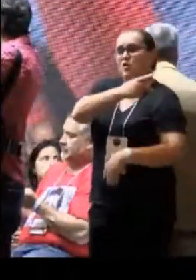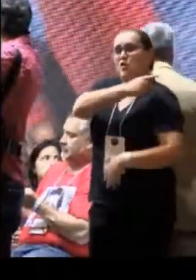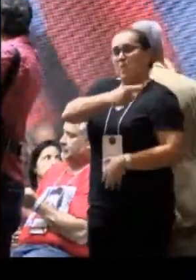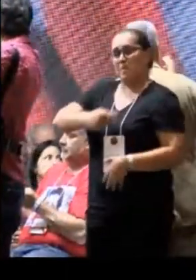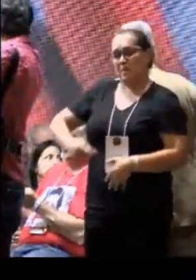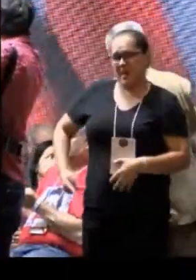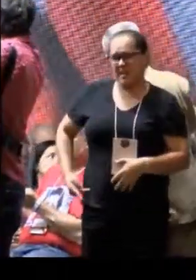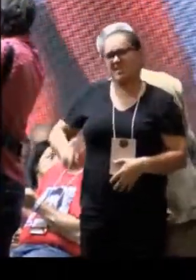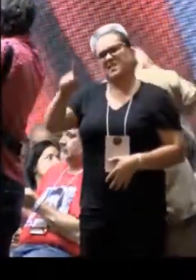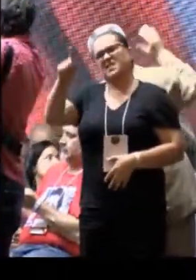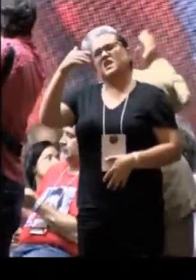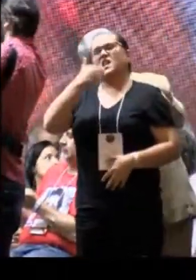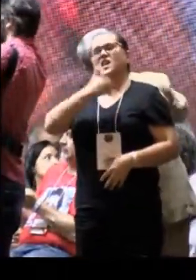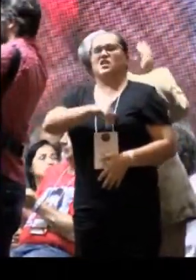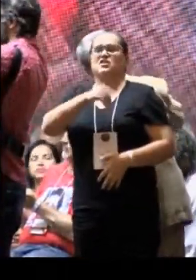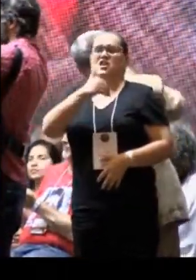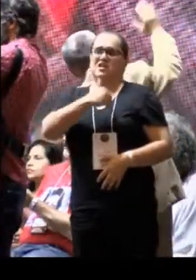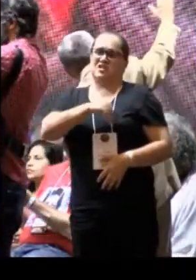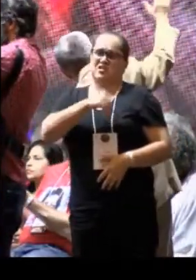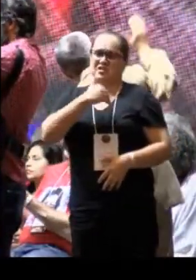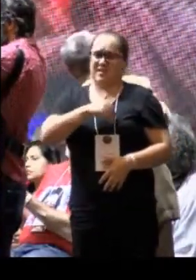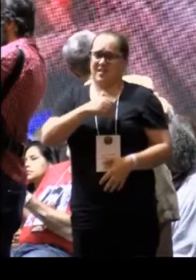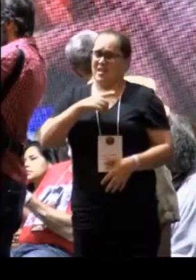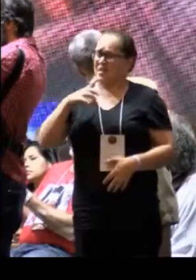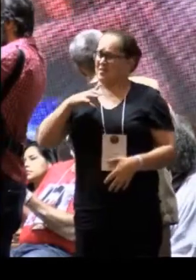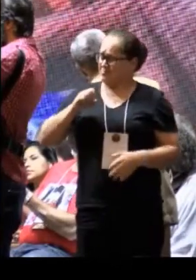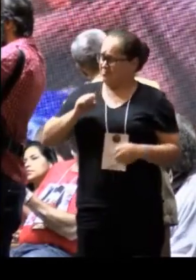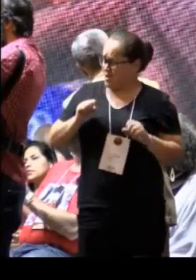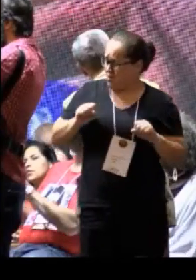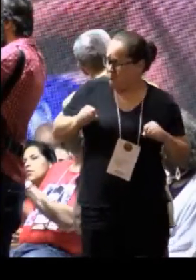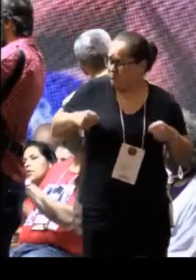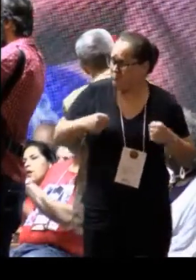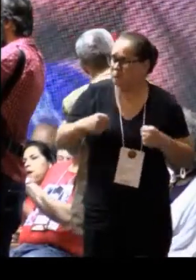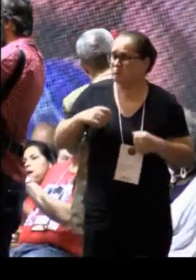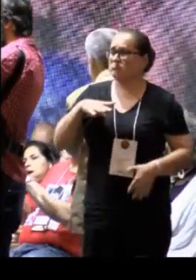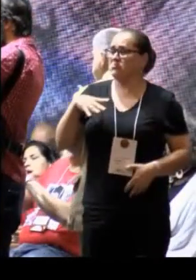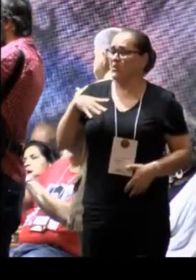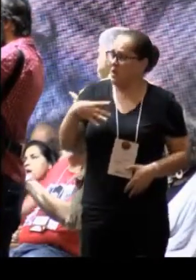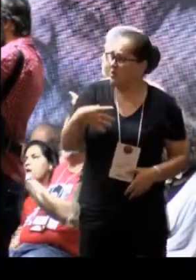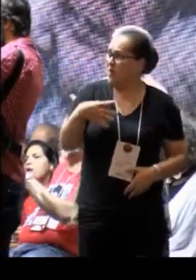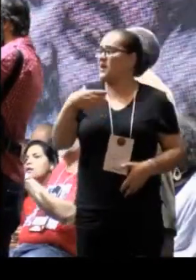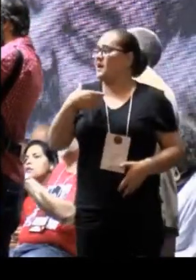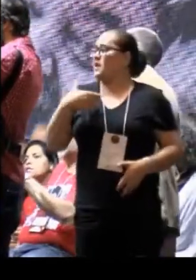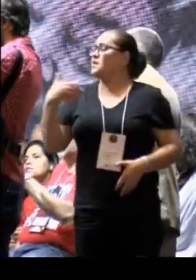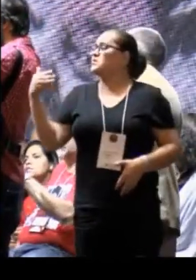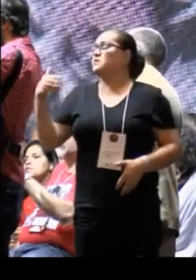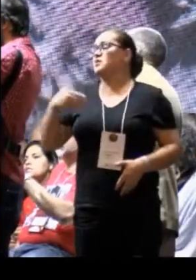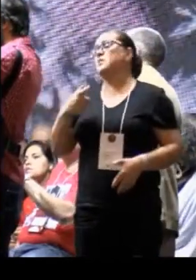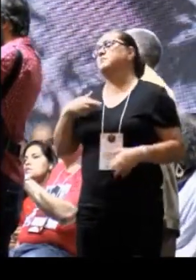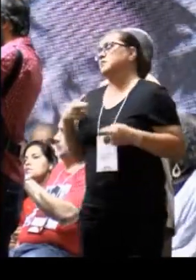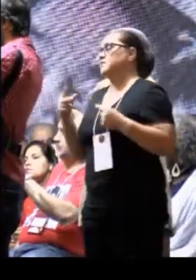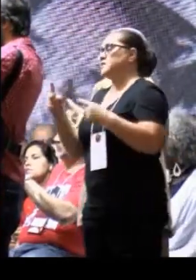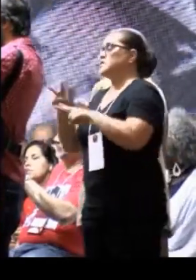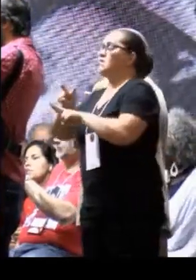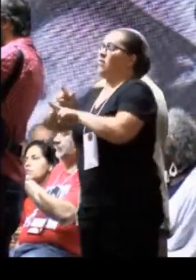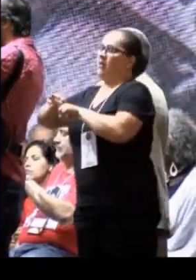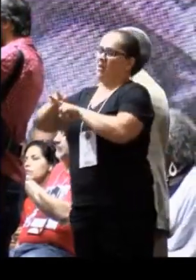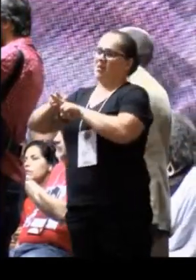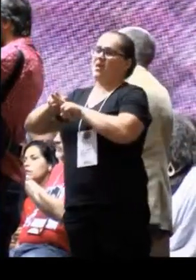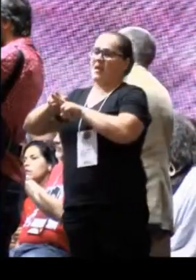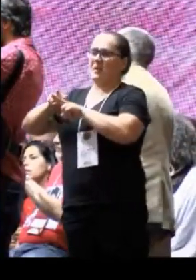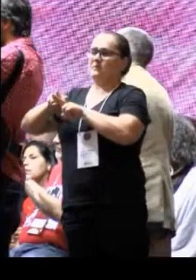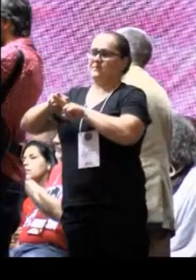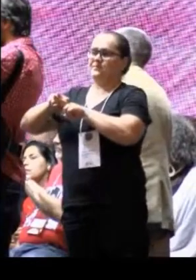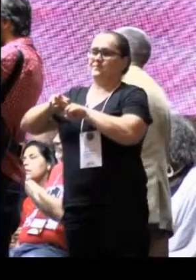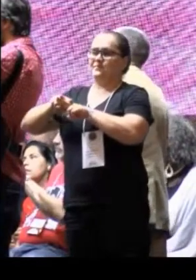da Argentina, e que teve a coragem de vir me visitar na cadeia. E eu ainda citei